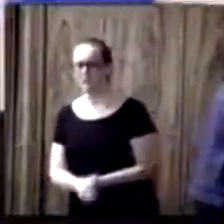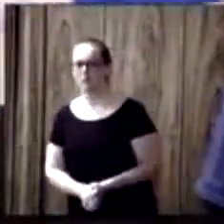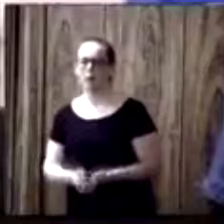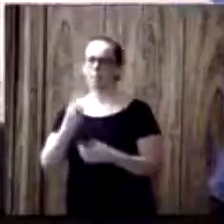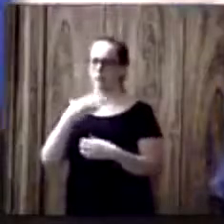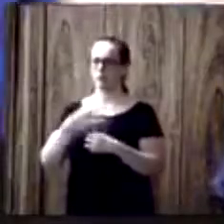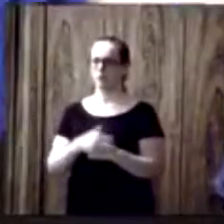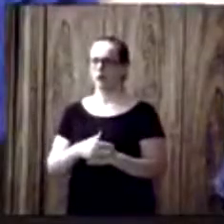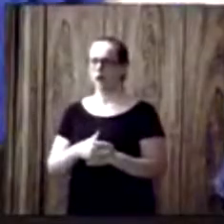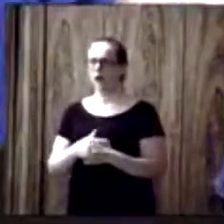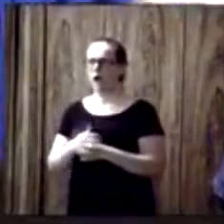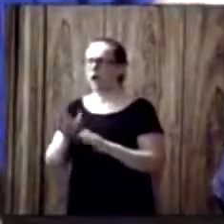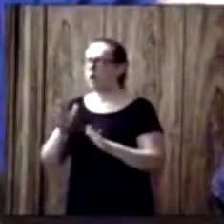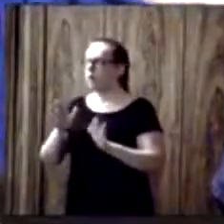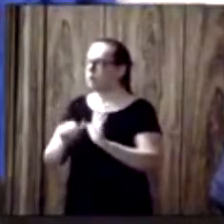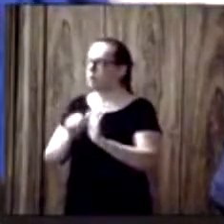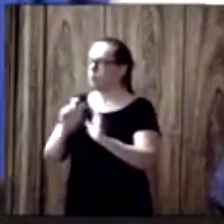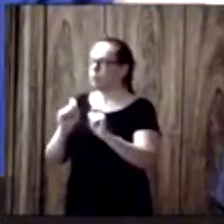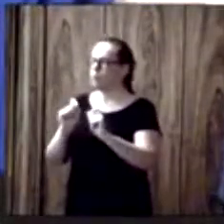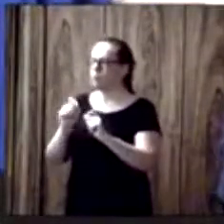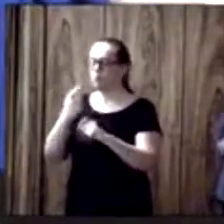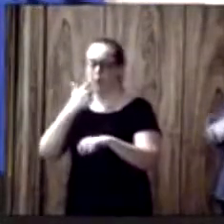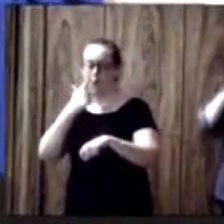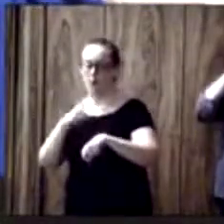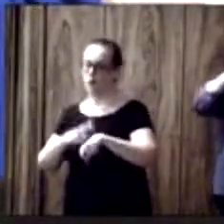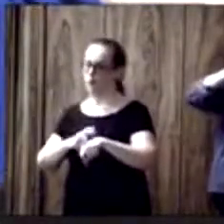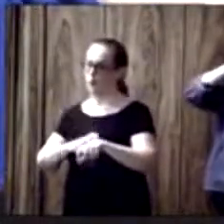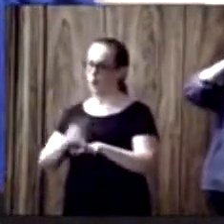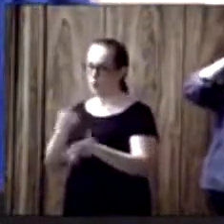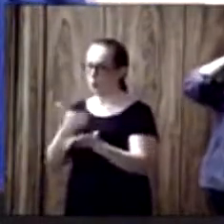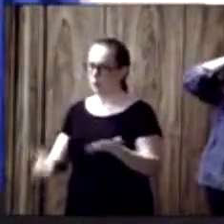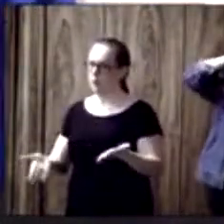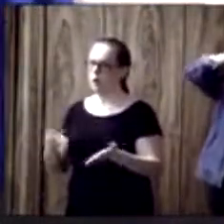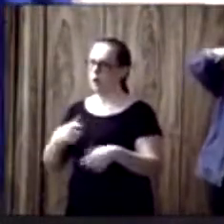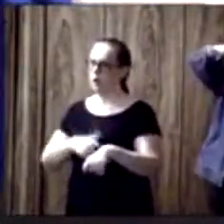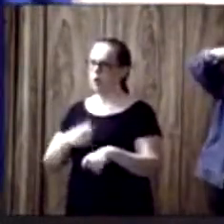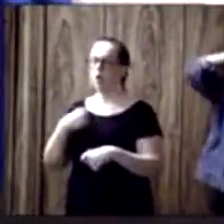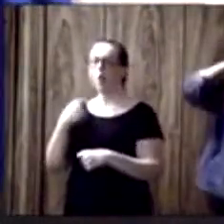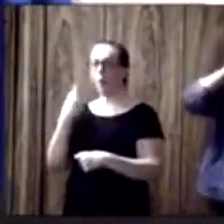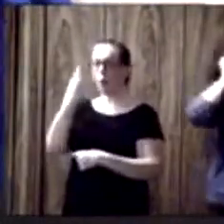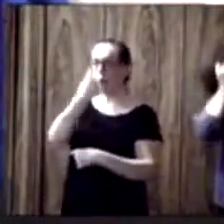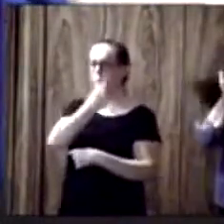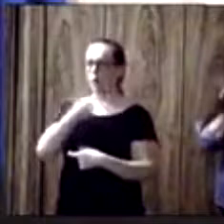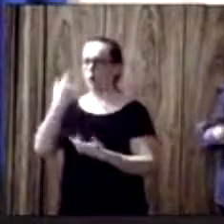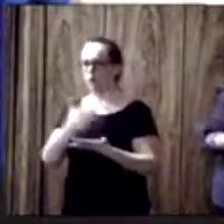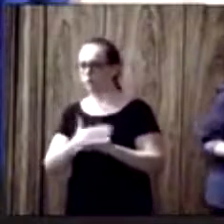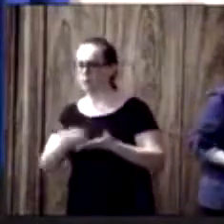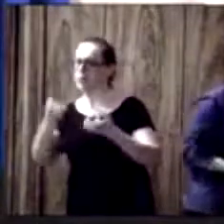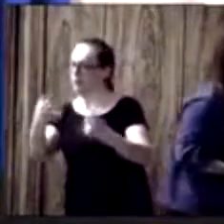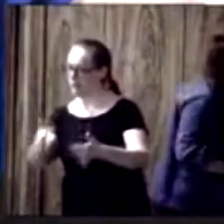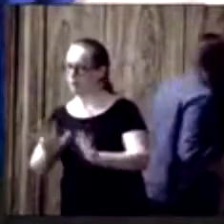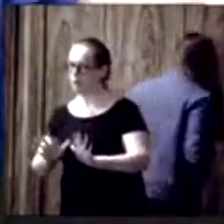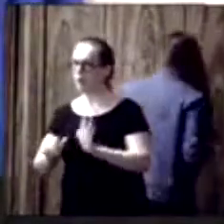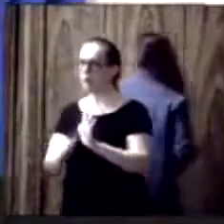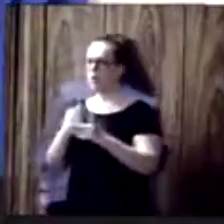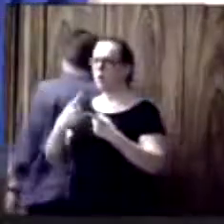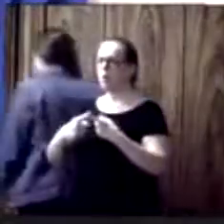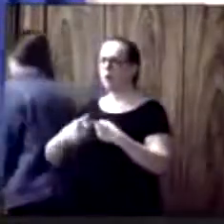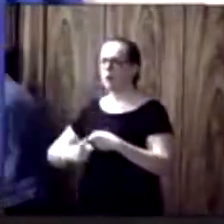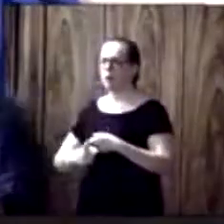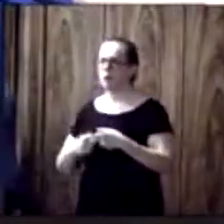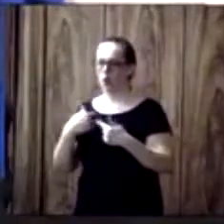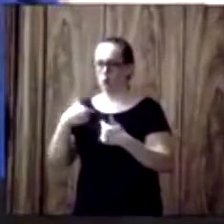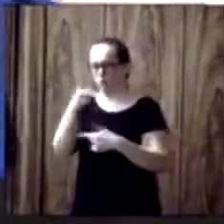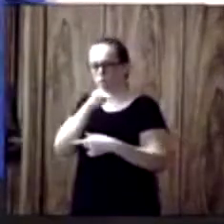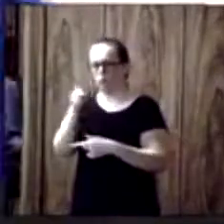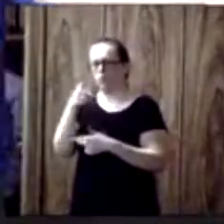Bom, deixa eu explicar para vocês qual... Deixa eu até colocar aqui, eu não quero perder a hora e eu tenho uma hora pela frente. Deixa eu explicar. Primeiro, meu nome é Rafael Cunha, sou professor de